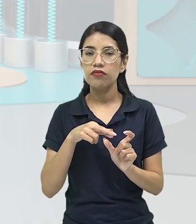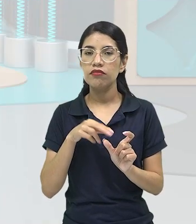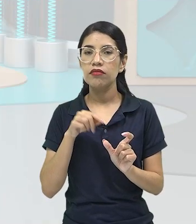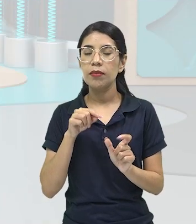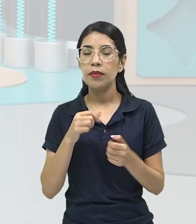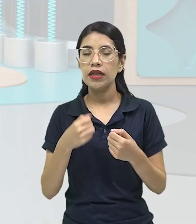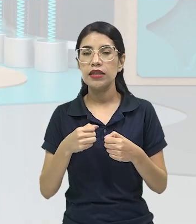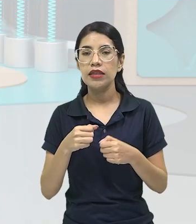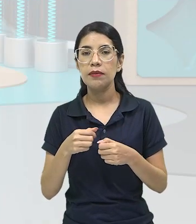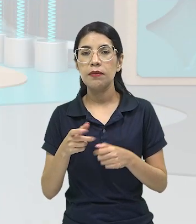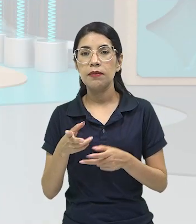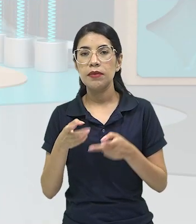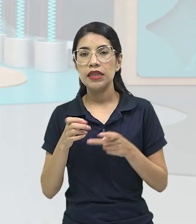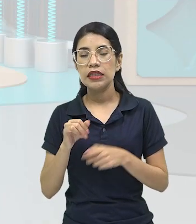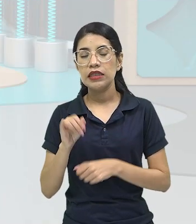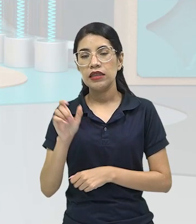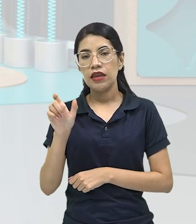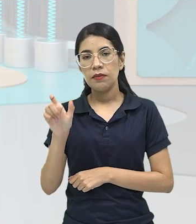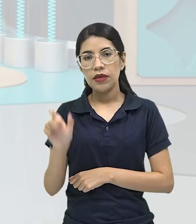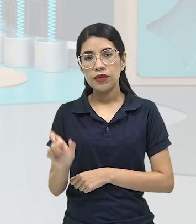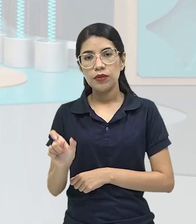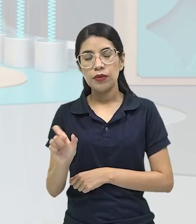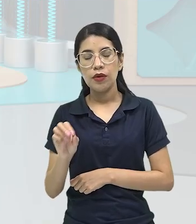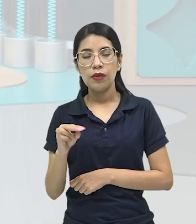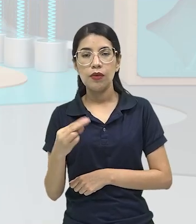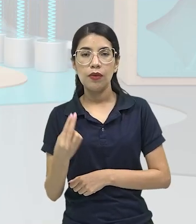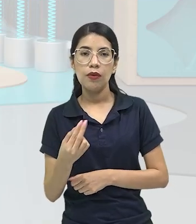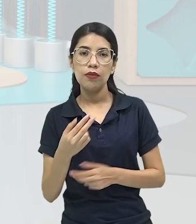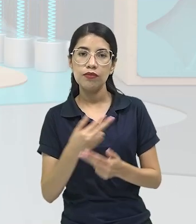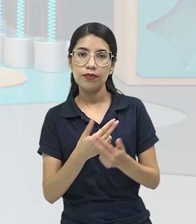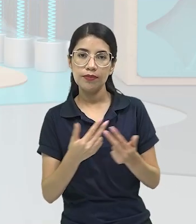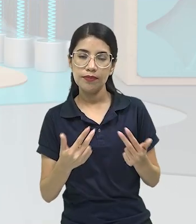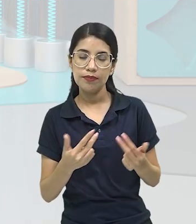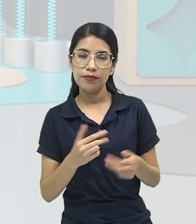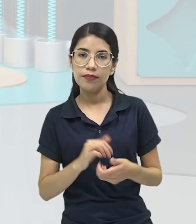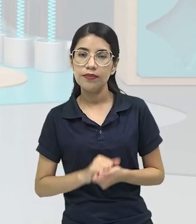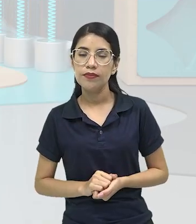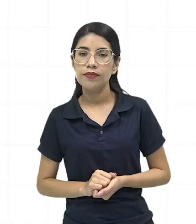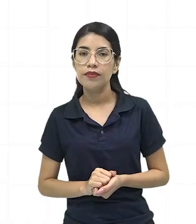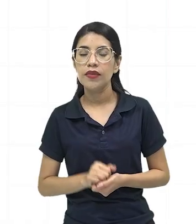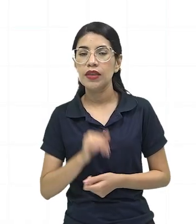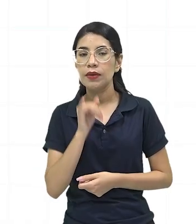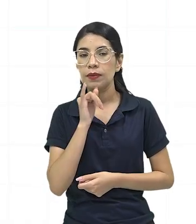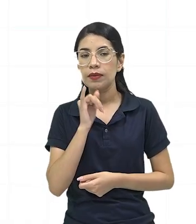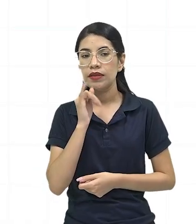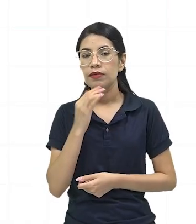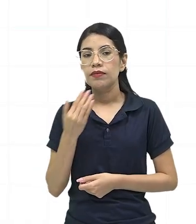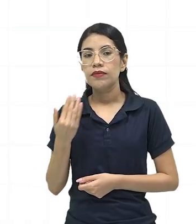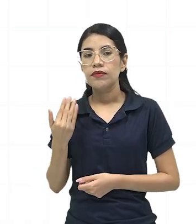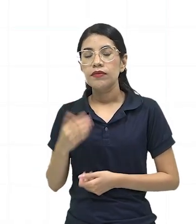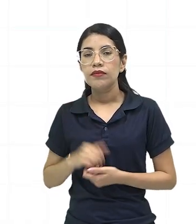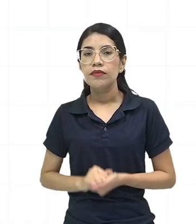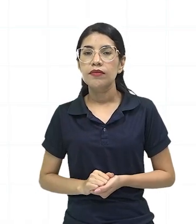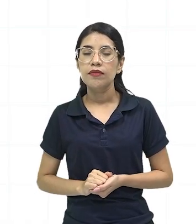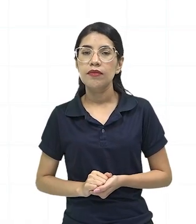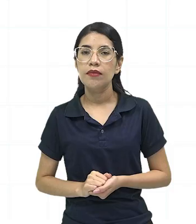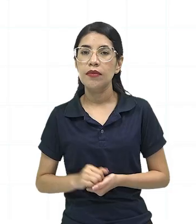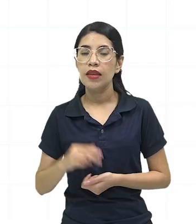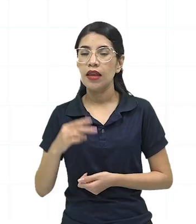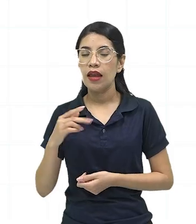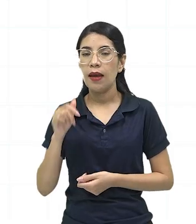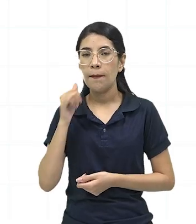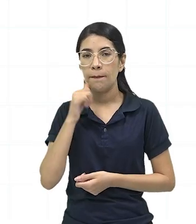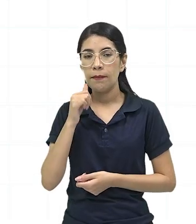que verificar se eu posso usar tanto para pessoa quanto para coisa. Vamos verificar nosso exemplo. Vejam só. Paula, eu